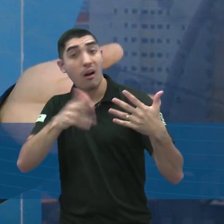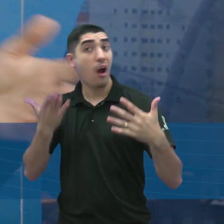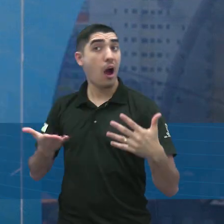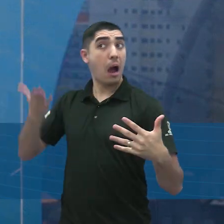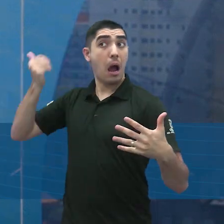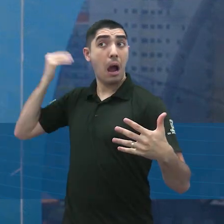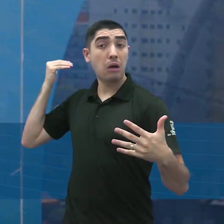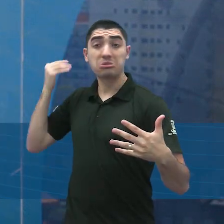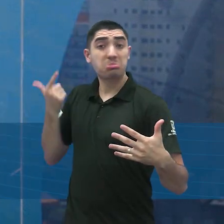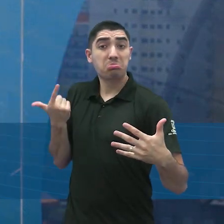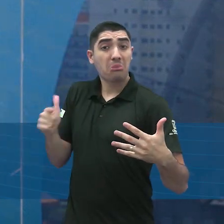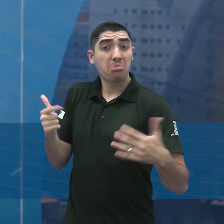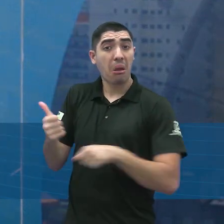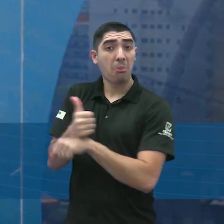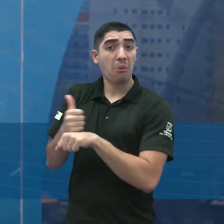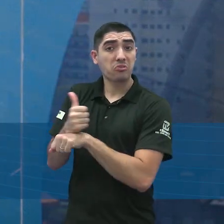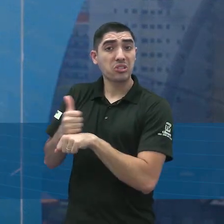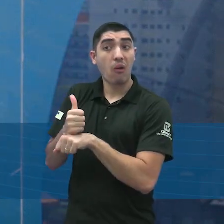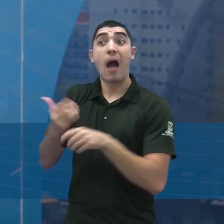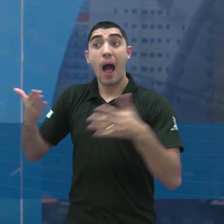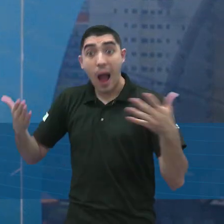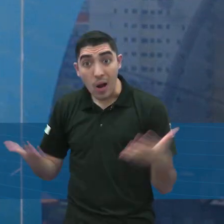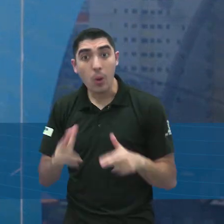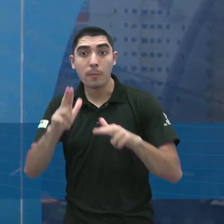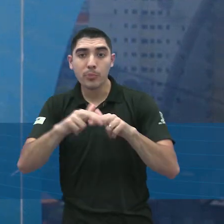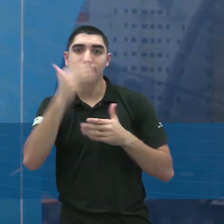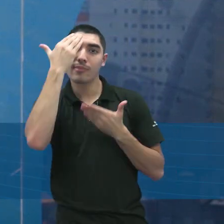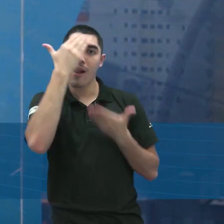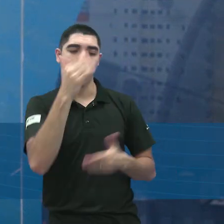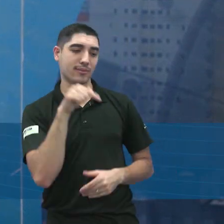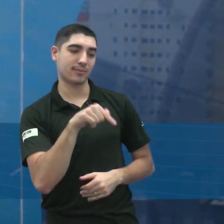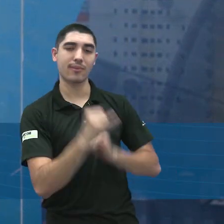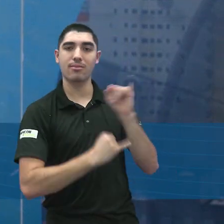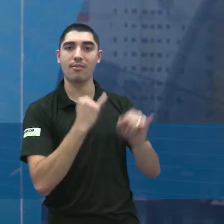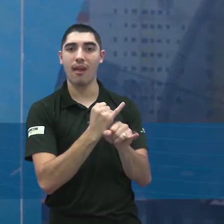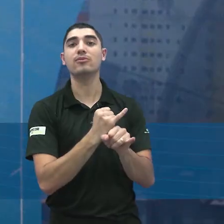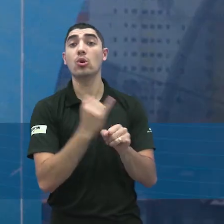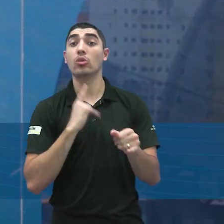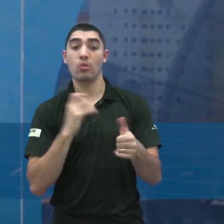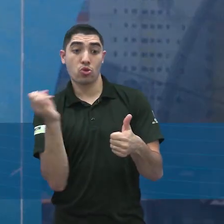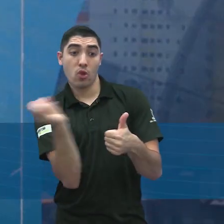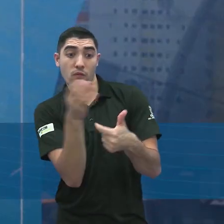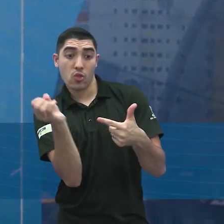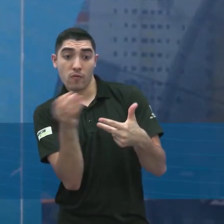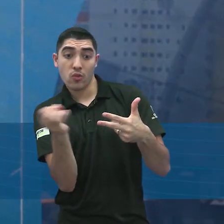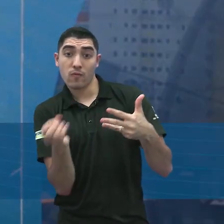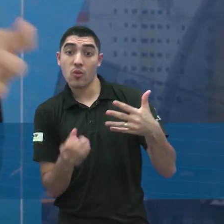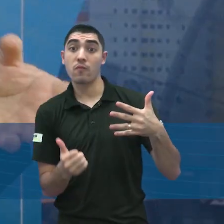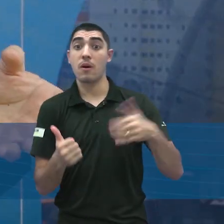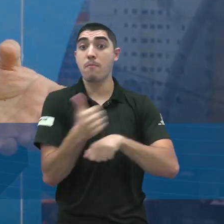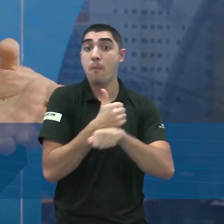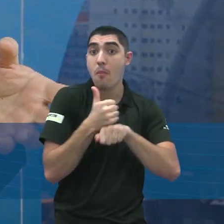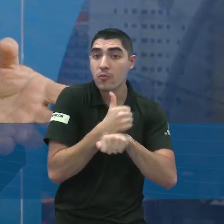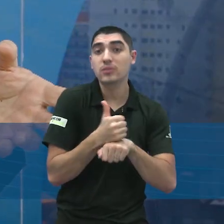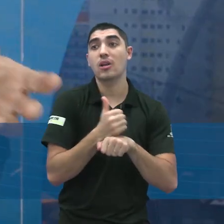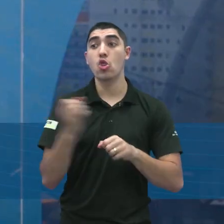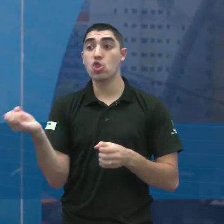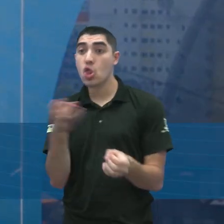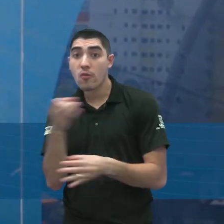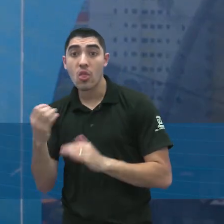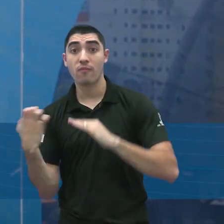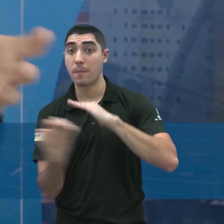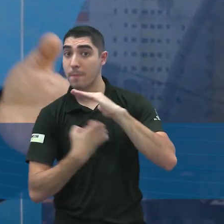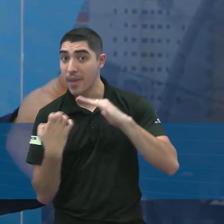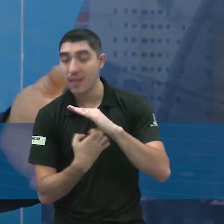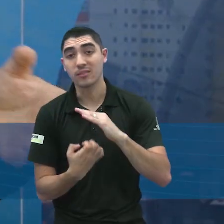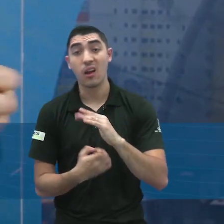a gente fosse pensar algumas décadas antes, não existiam, né? Então, a gente está vendo uma locomoção de alguns empregos estão